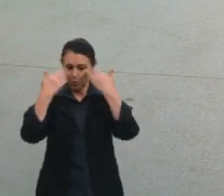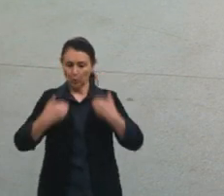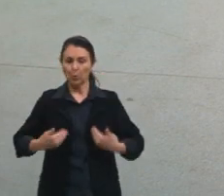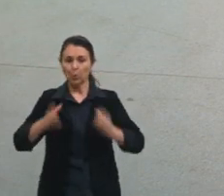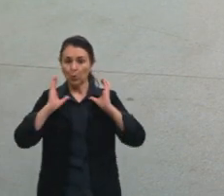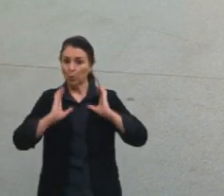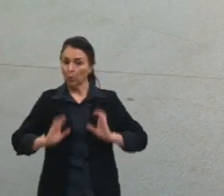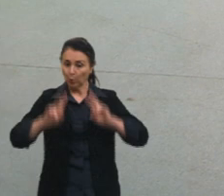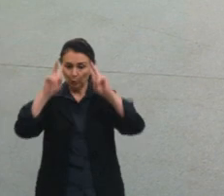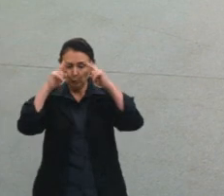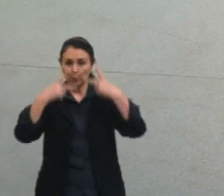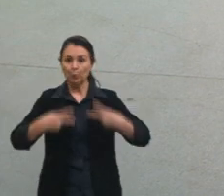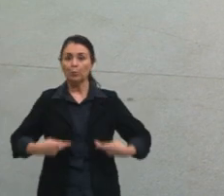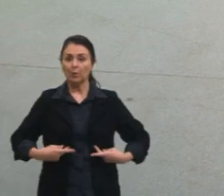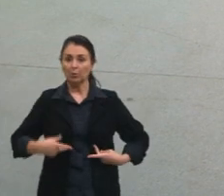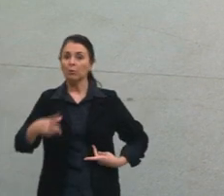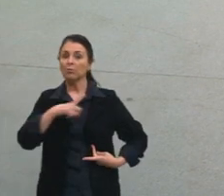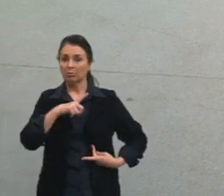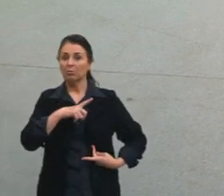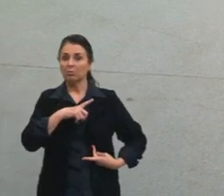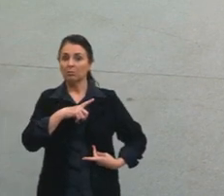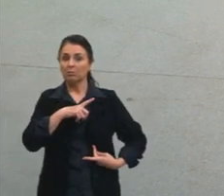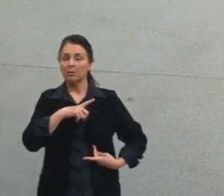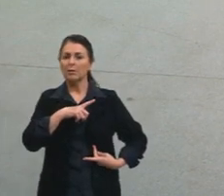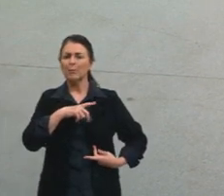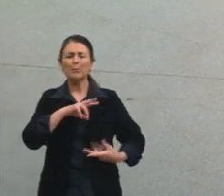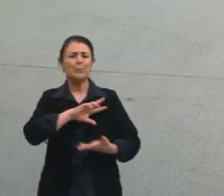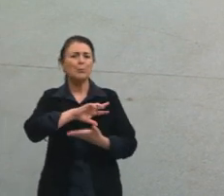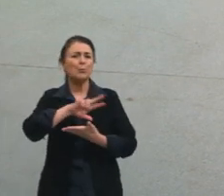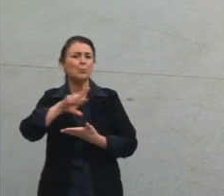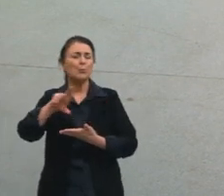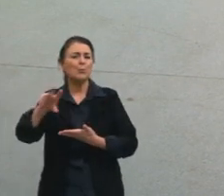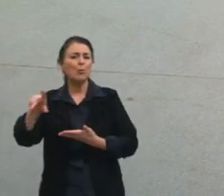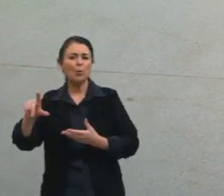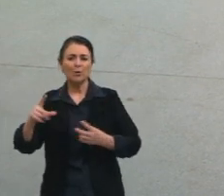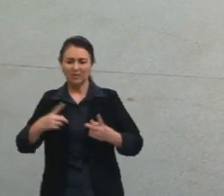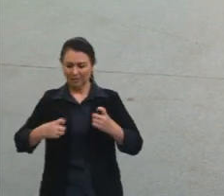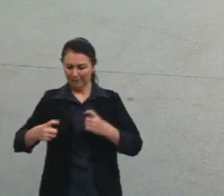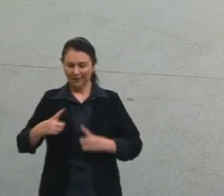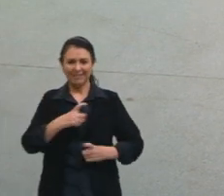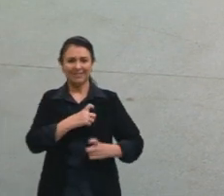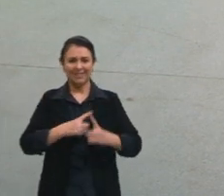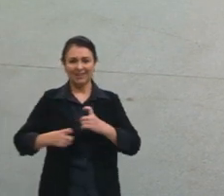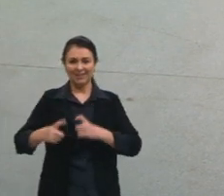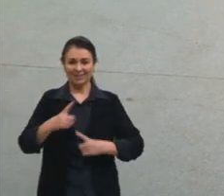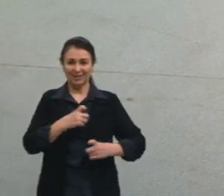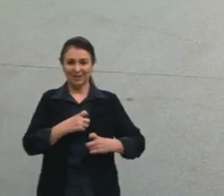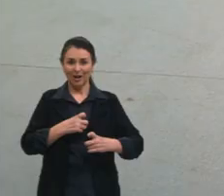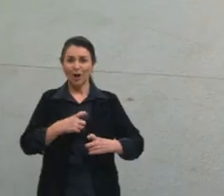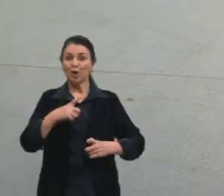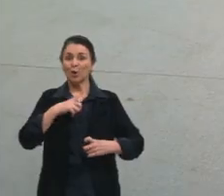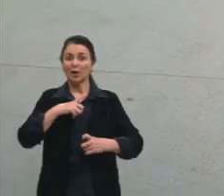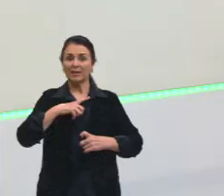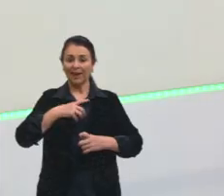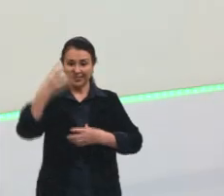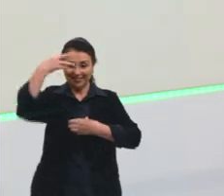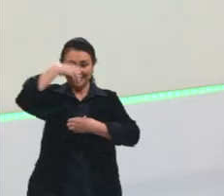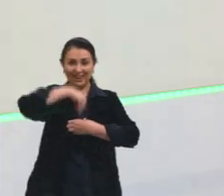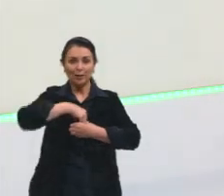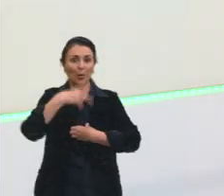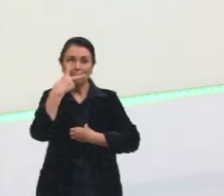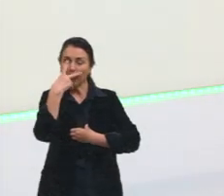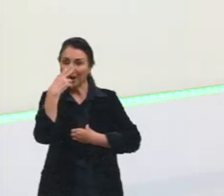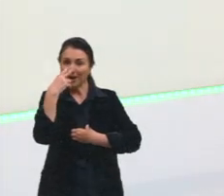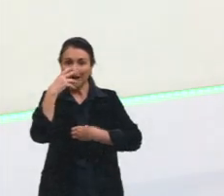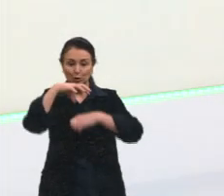no corpo humano nós já temos muitas bactérias residindo nele nós somos um ecossistema o nosso corpo é um ecossistema